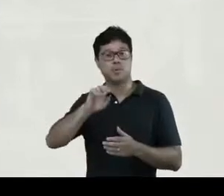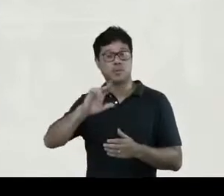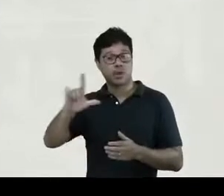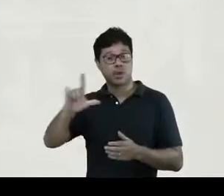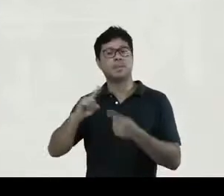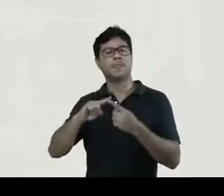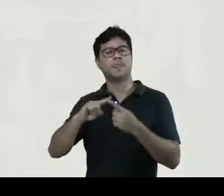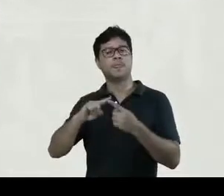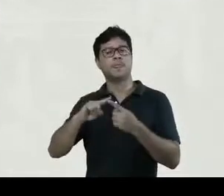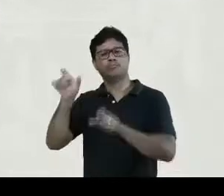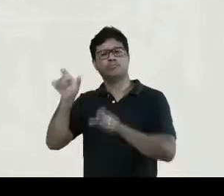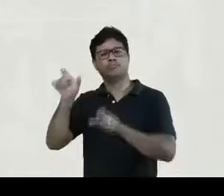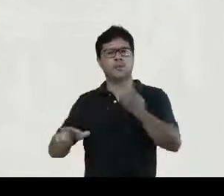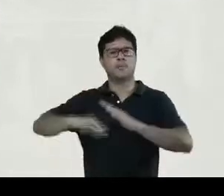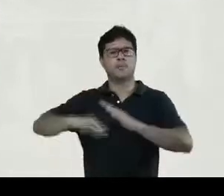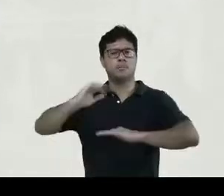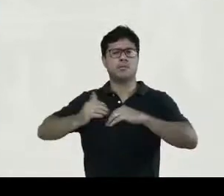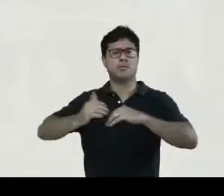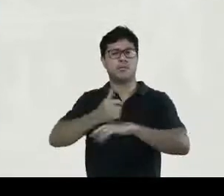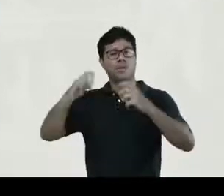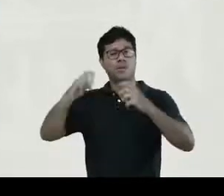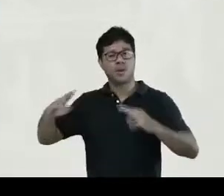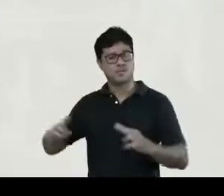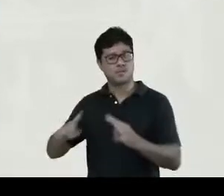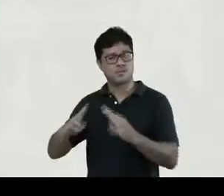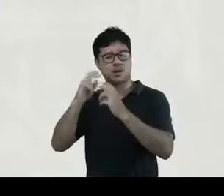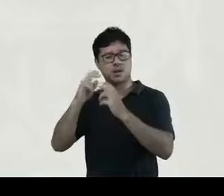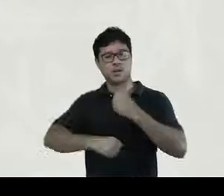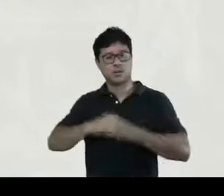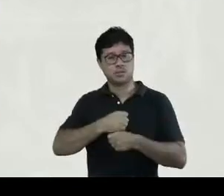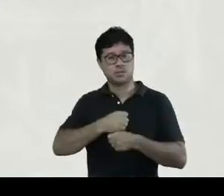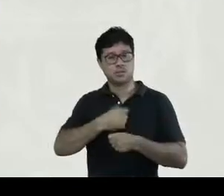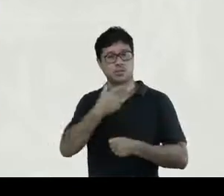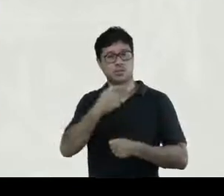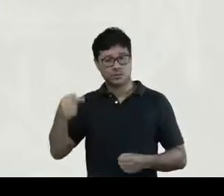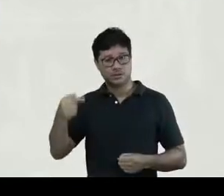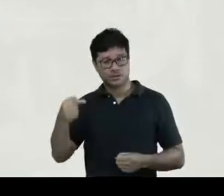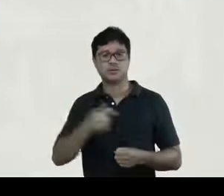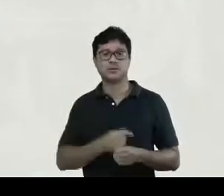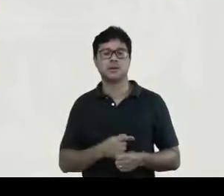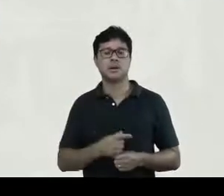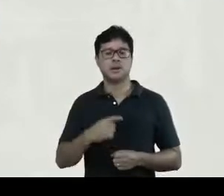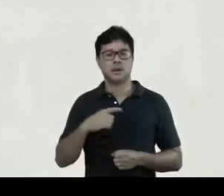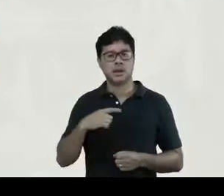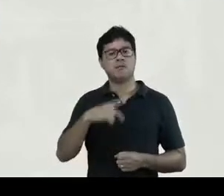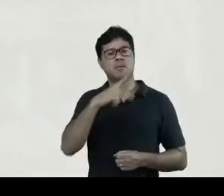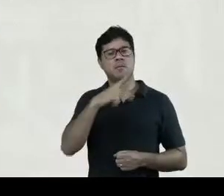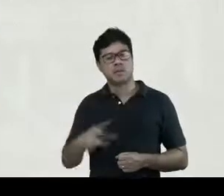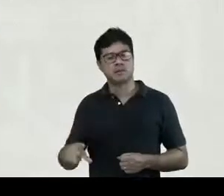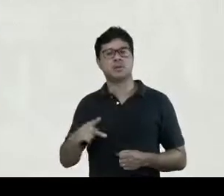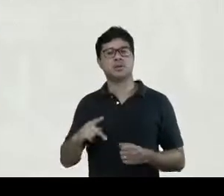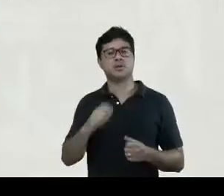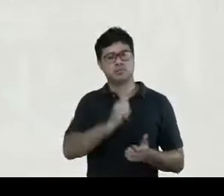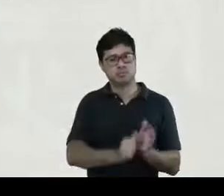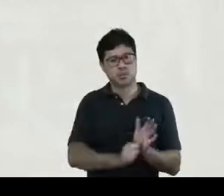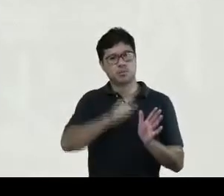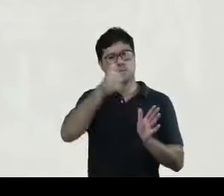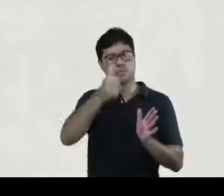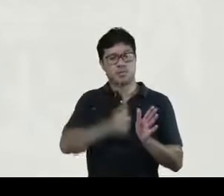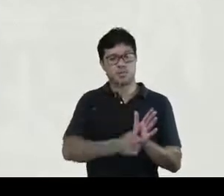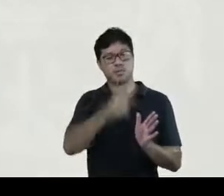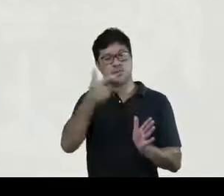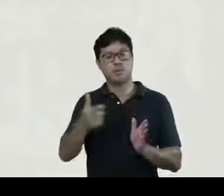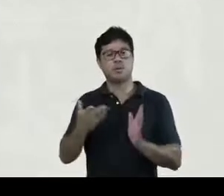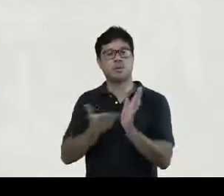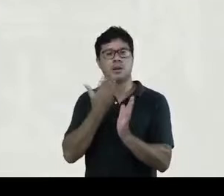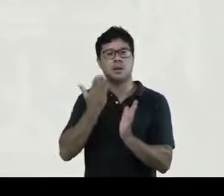para o Cercle de la Librairie, em Paris, no ano de 2007. Por 2 mandatos, foi presidente da seção de manuscritos